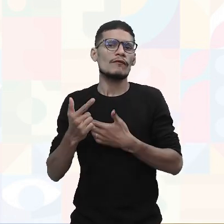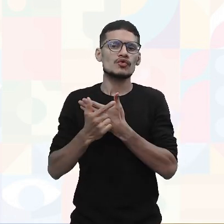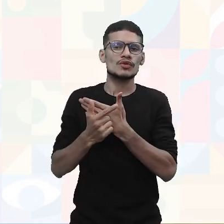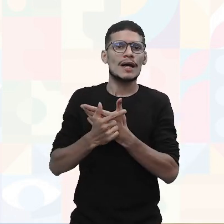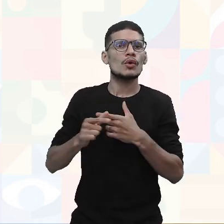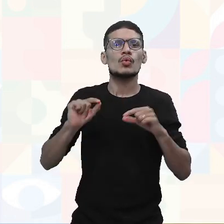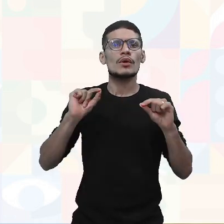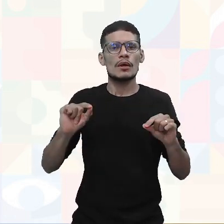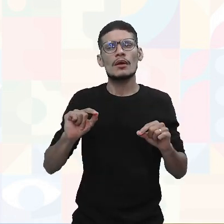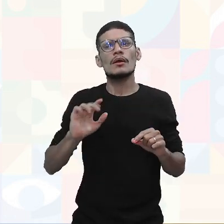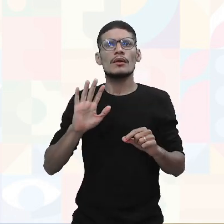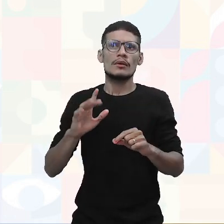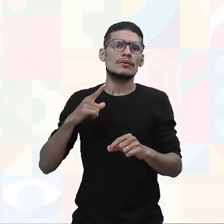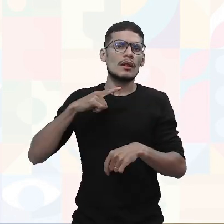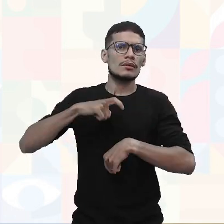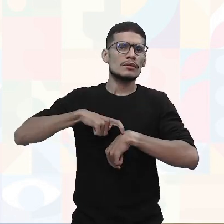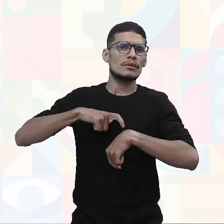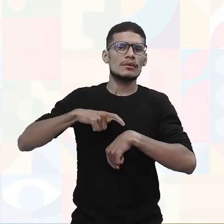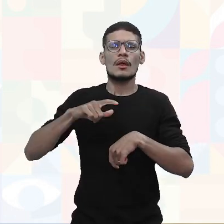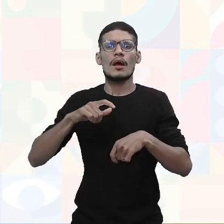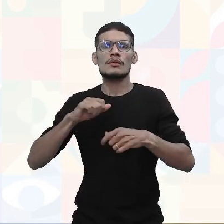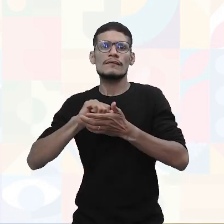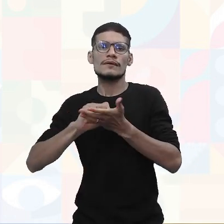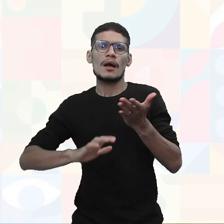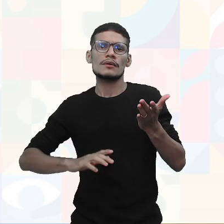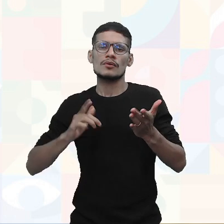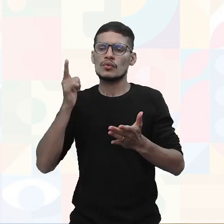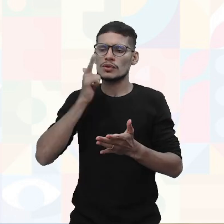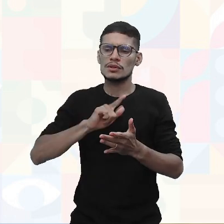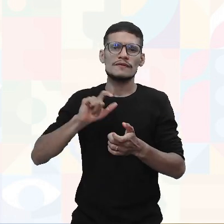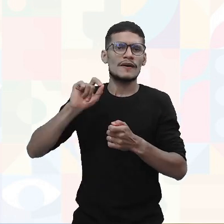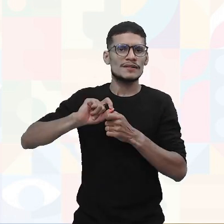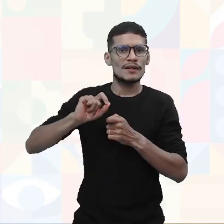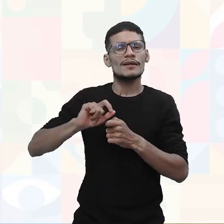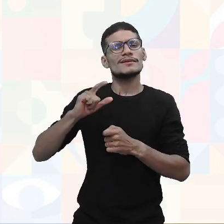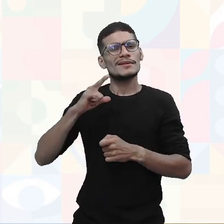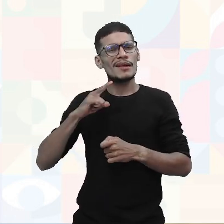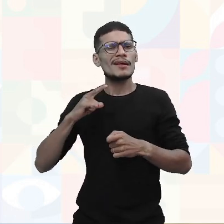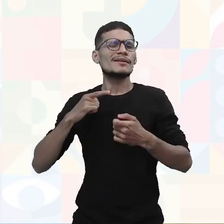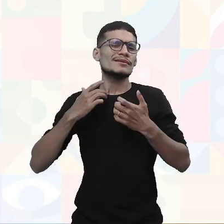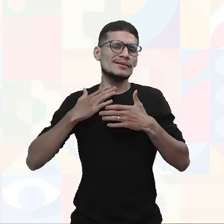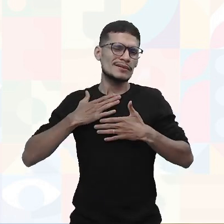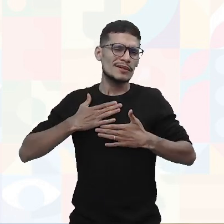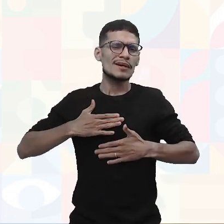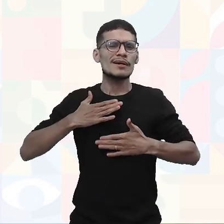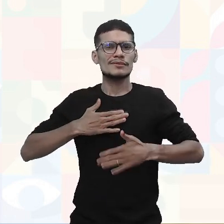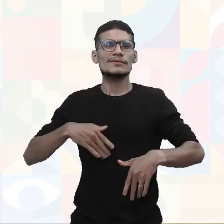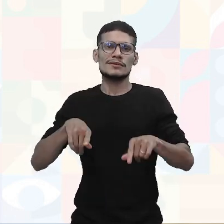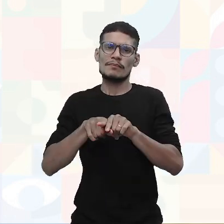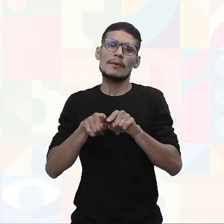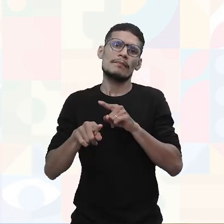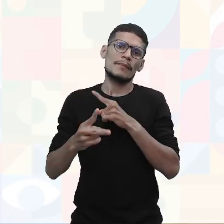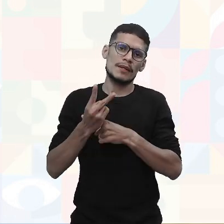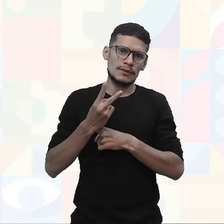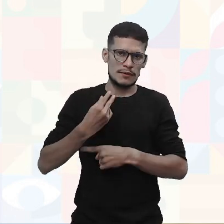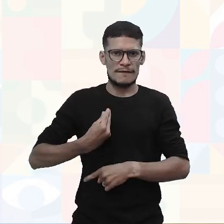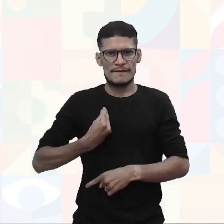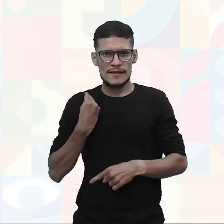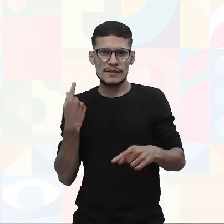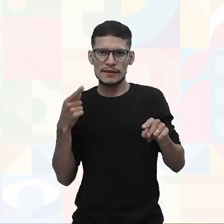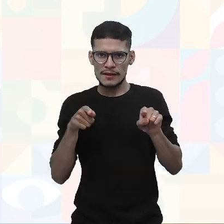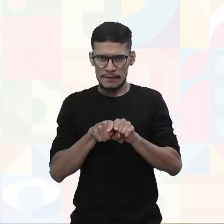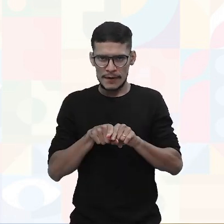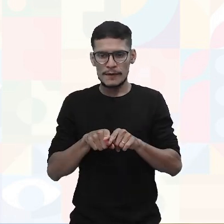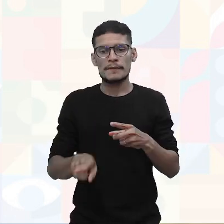trabalhador, alternar as atividades que ele esteja fazendo para assim ter um descanso e com isso, né, se preservando também. E